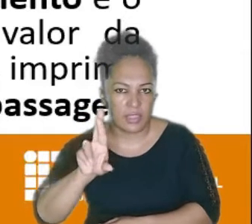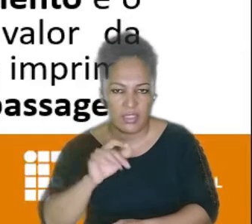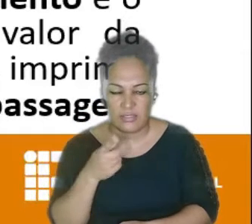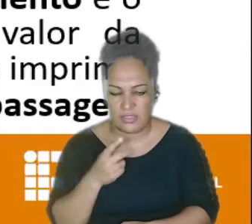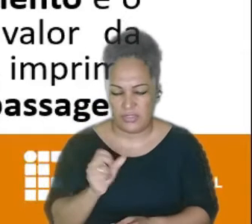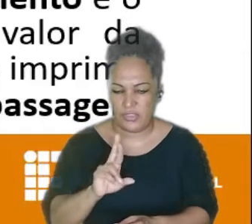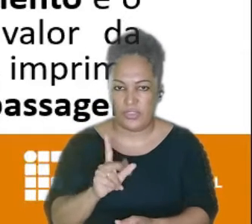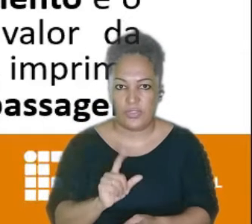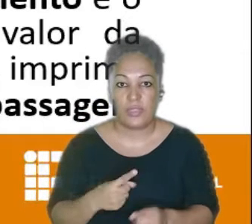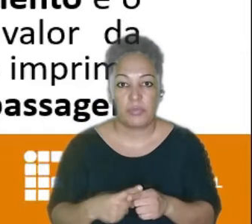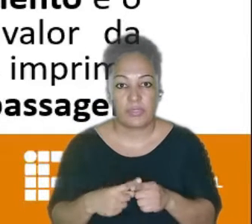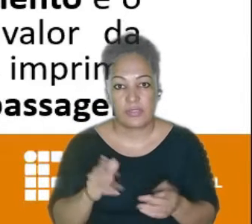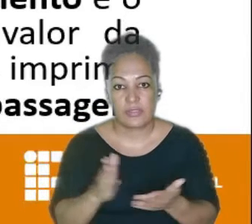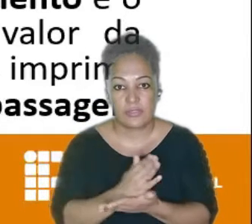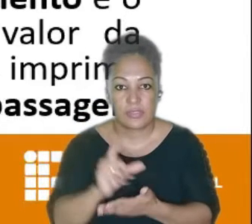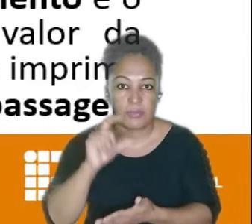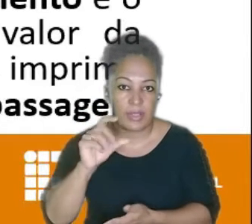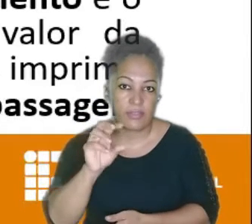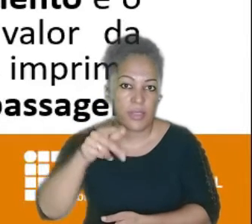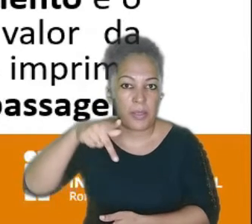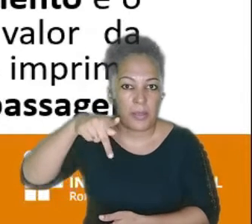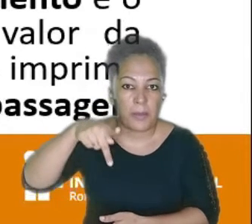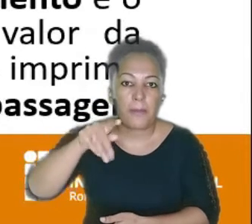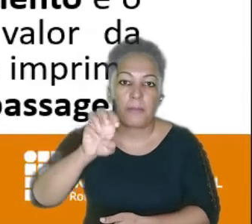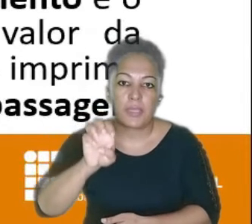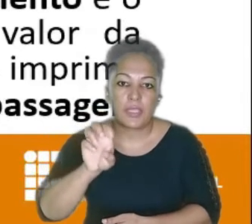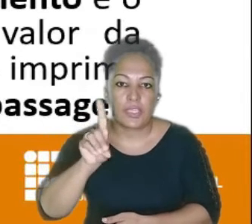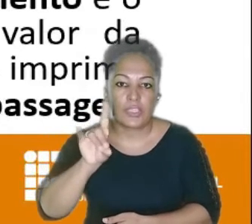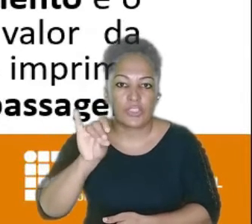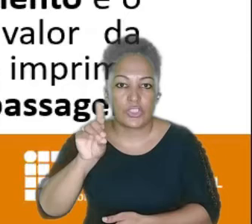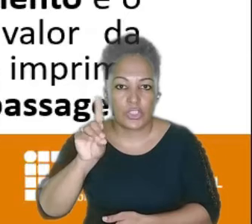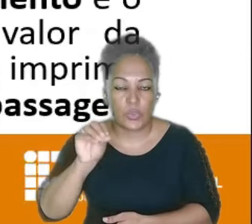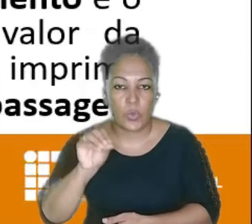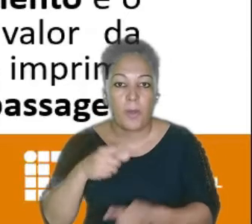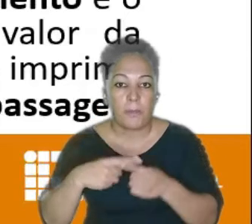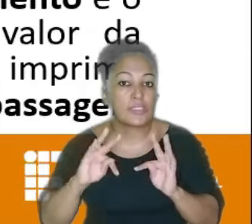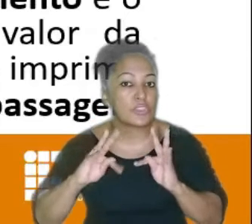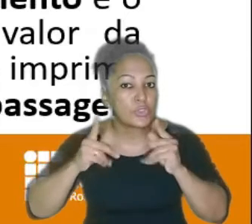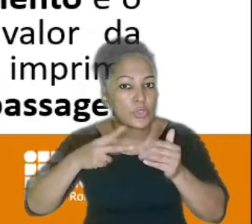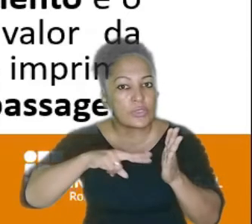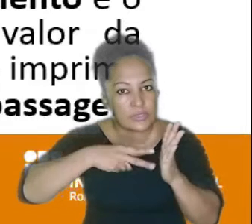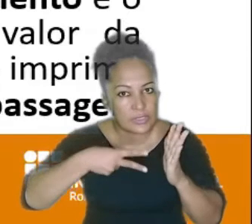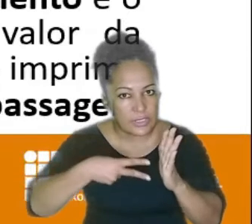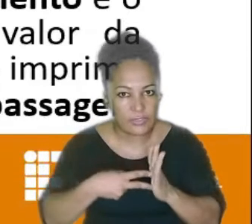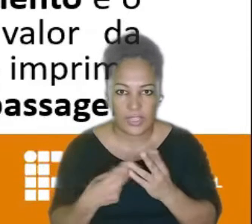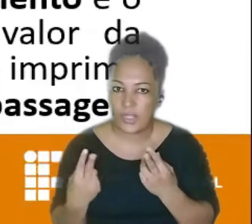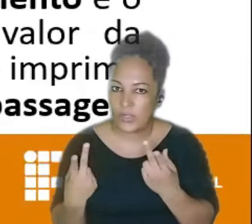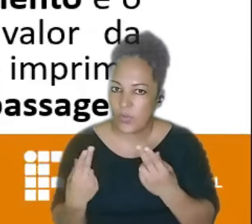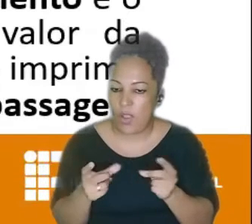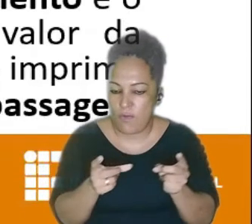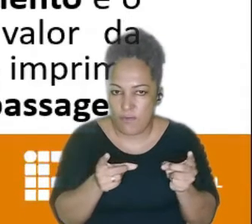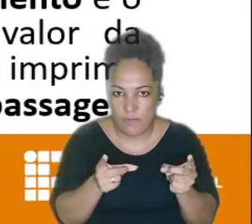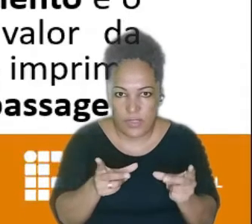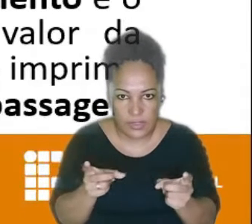negócio. Às vezes a venda é chamada de pedido, às vezes a venda é chamada de consulta, mas todas elas têm a